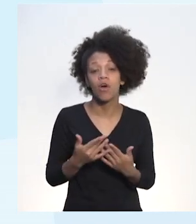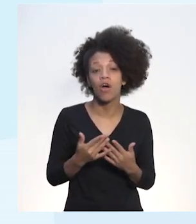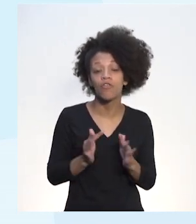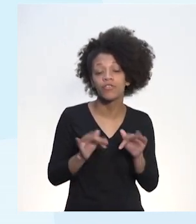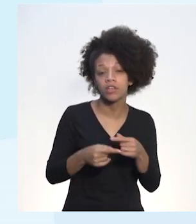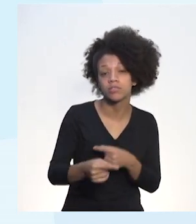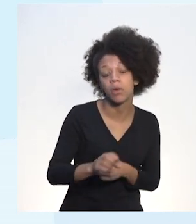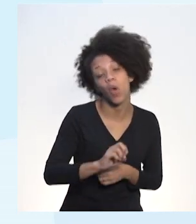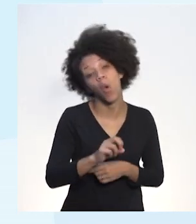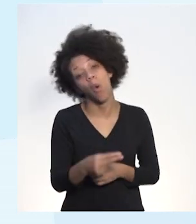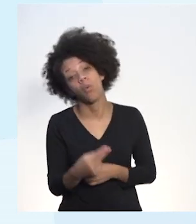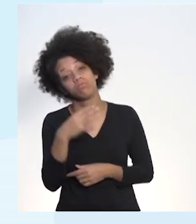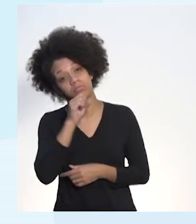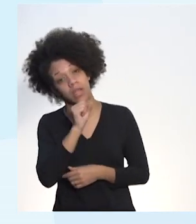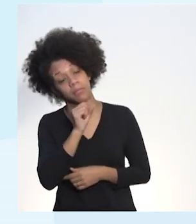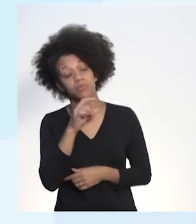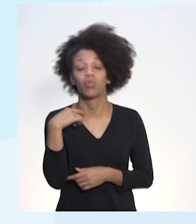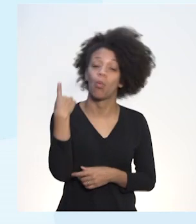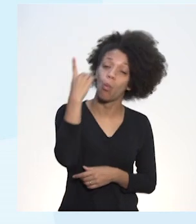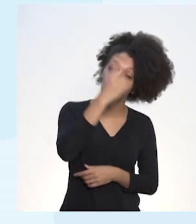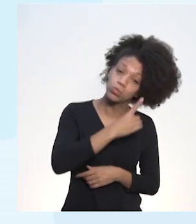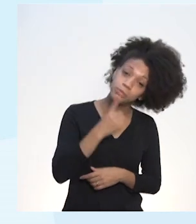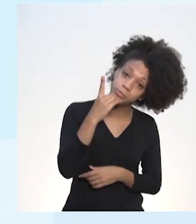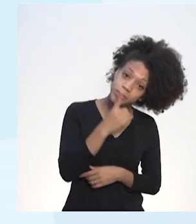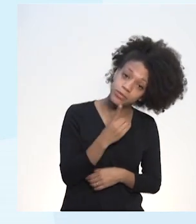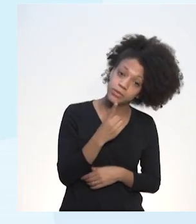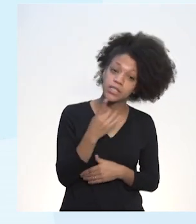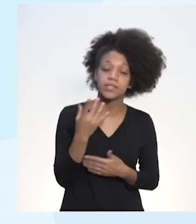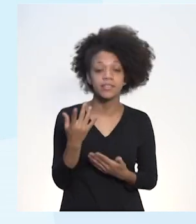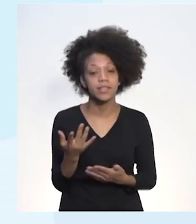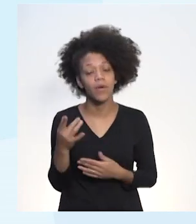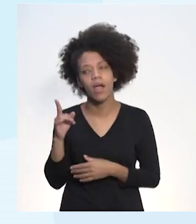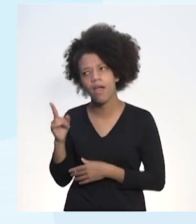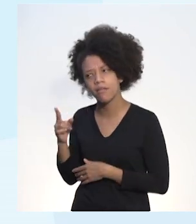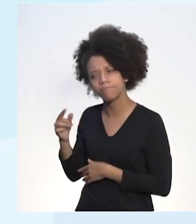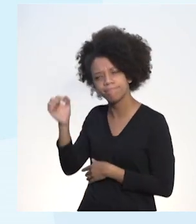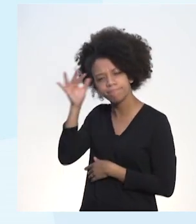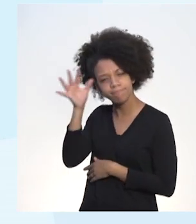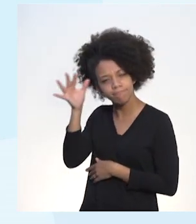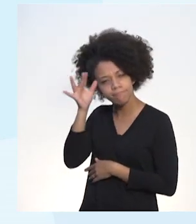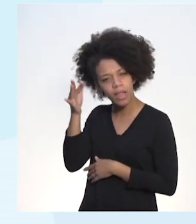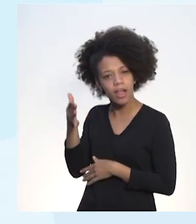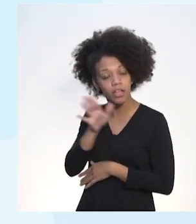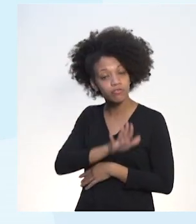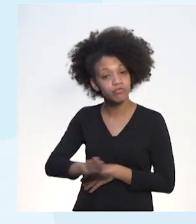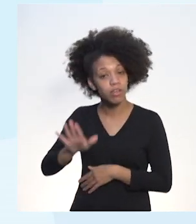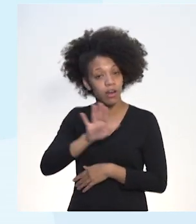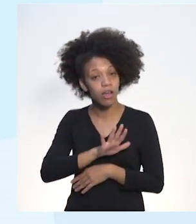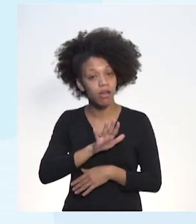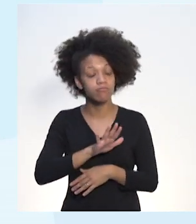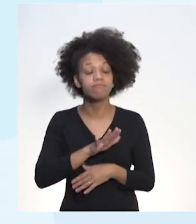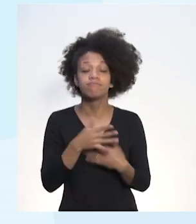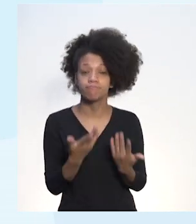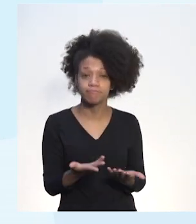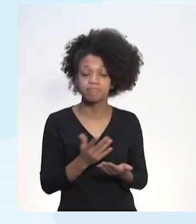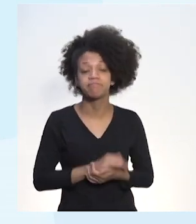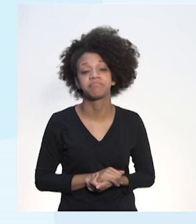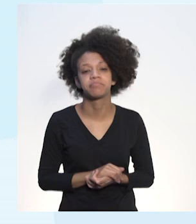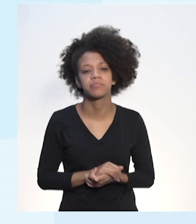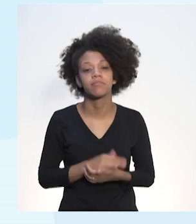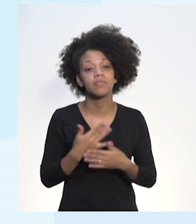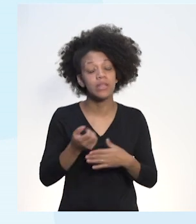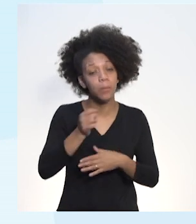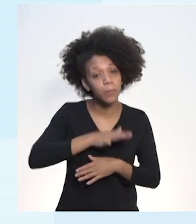é sábado, ou é domingo. Então, é essa a ideia geral de espaço amostral. Então,